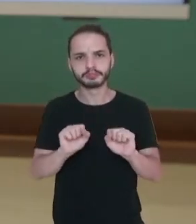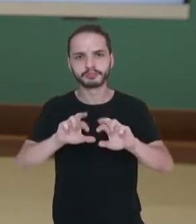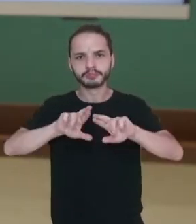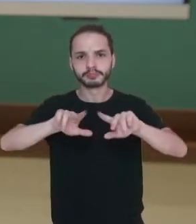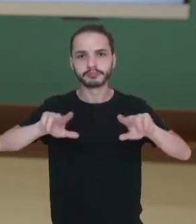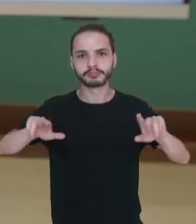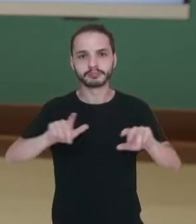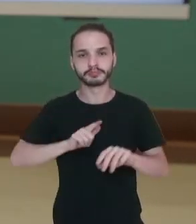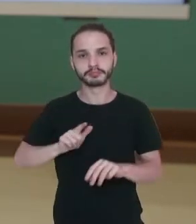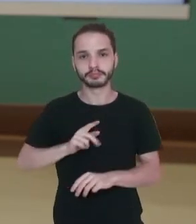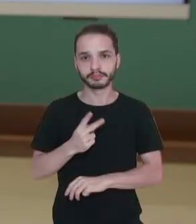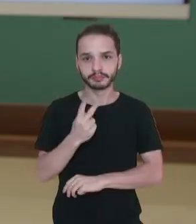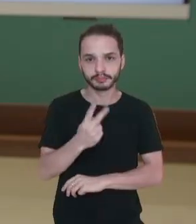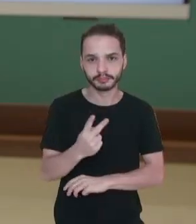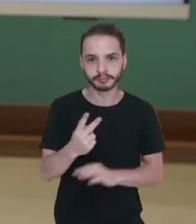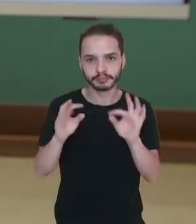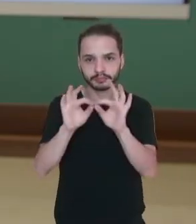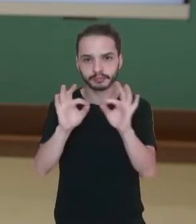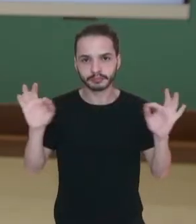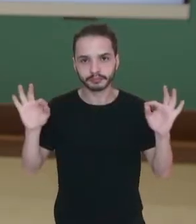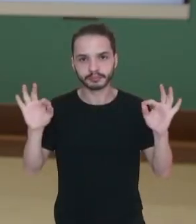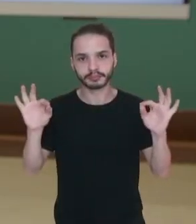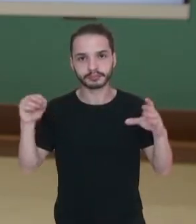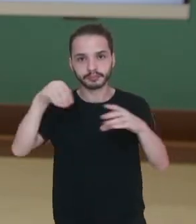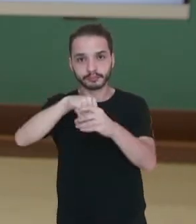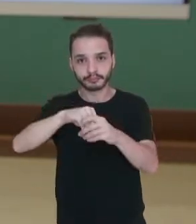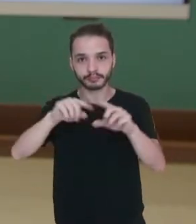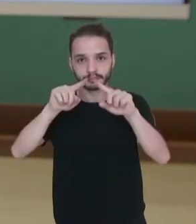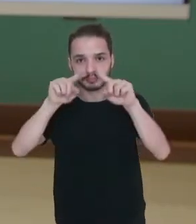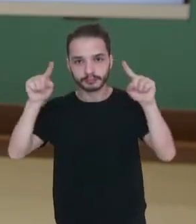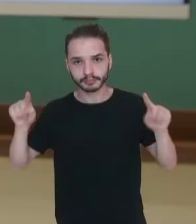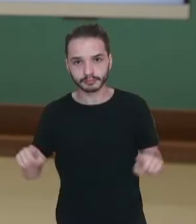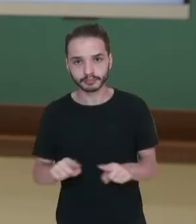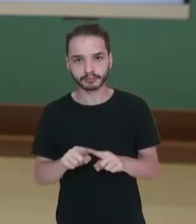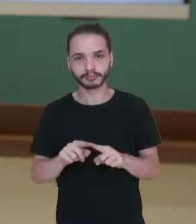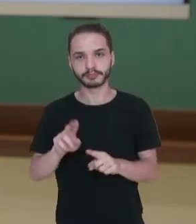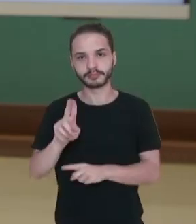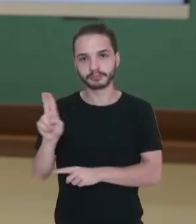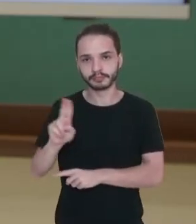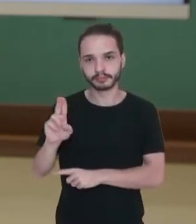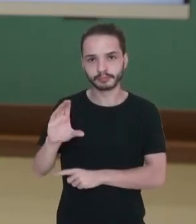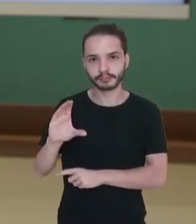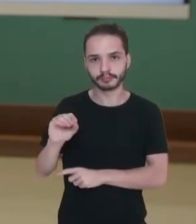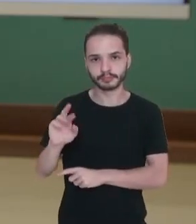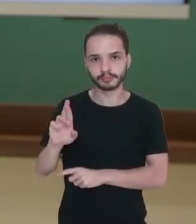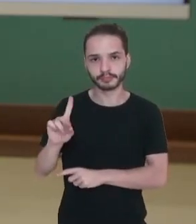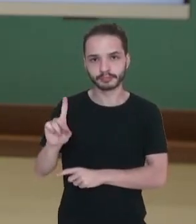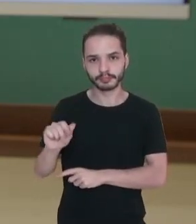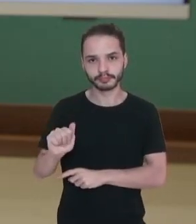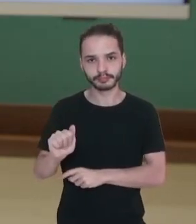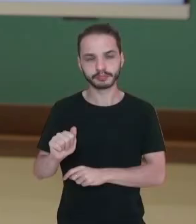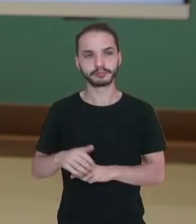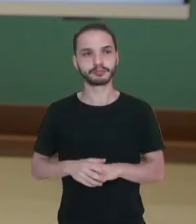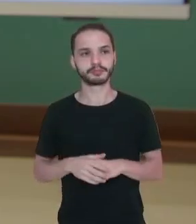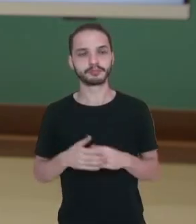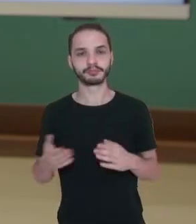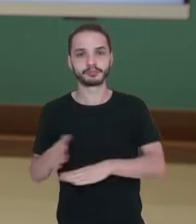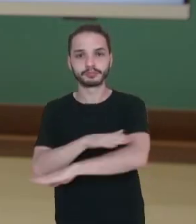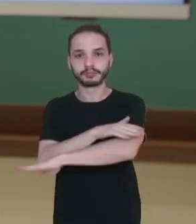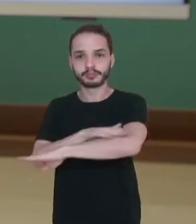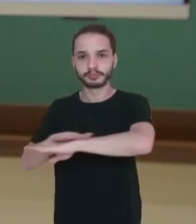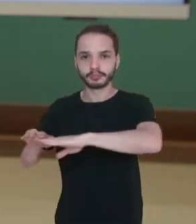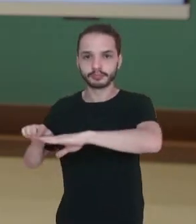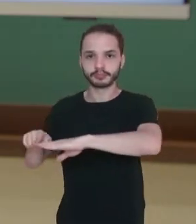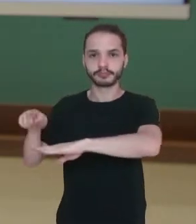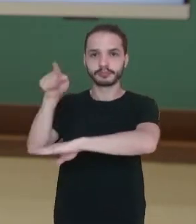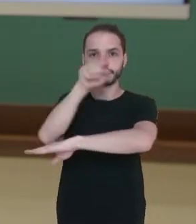eu tenho dois pontos de uma circunferência, ela é chamada de corda. E para o diâmetro, lembre que lá